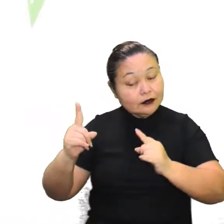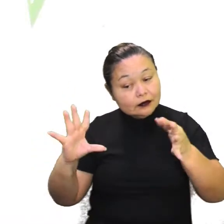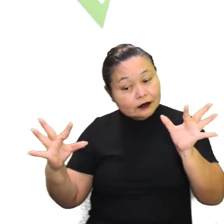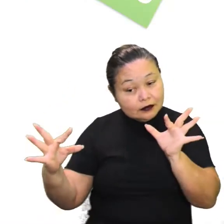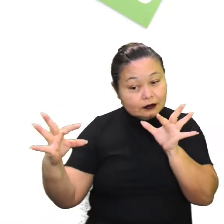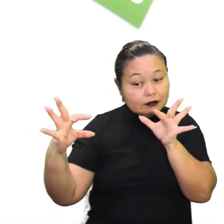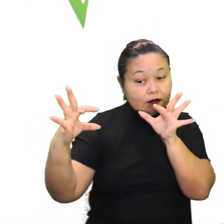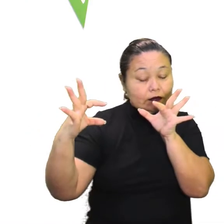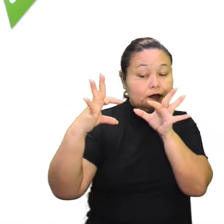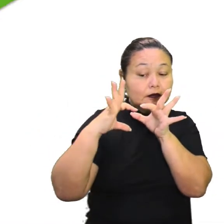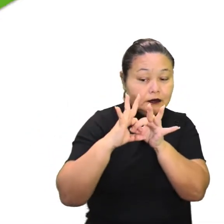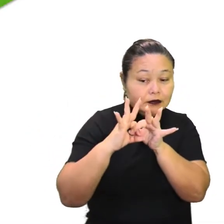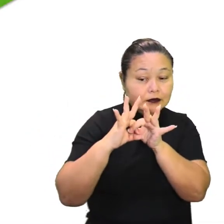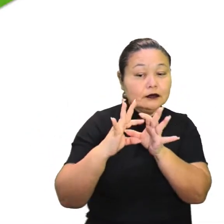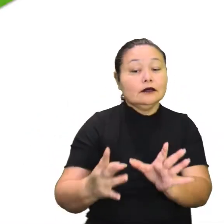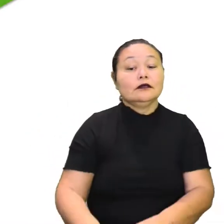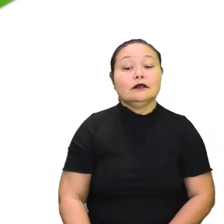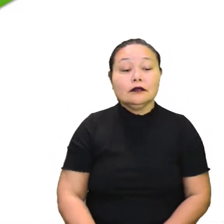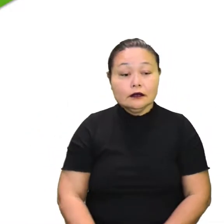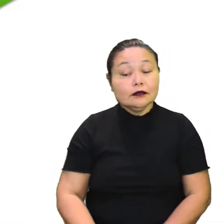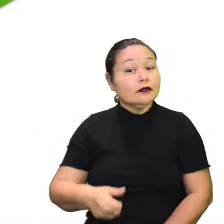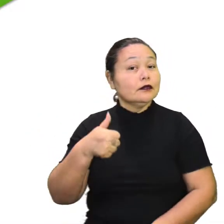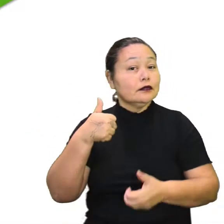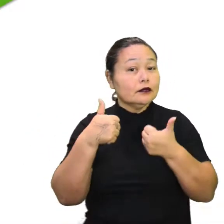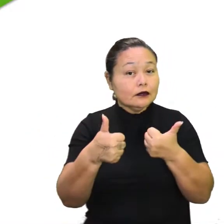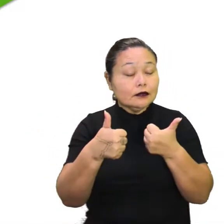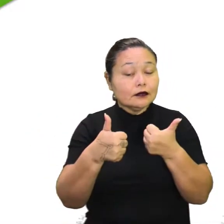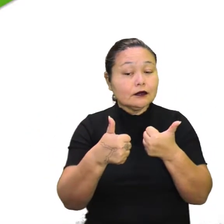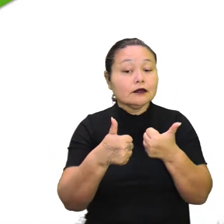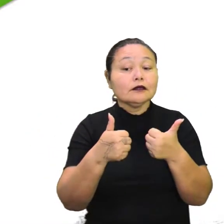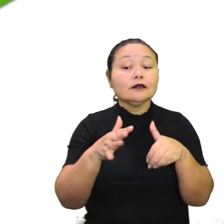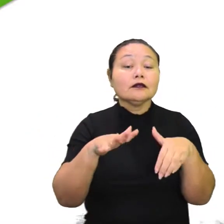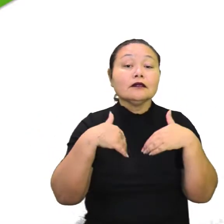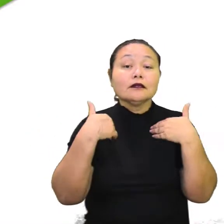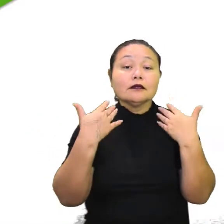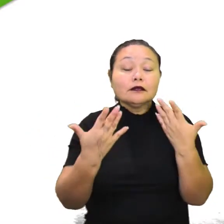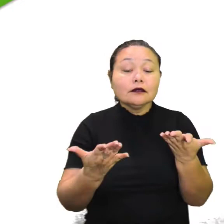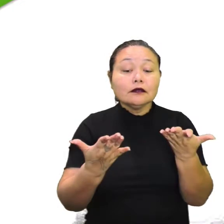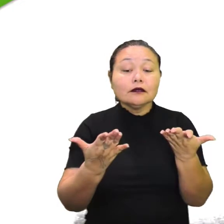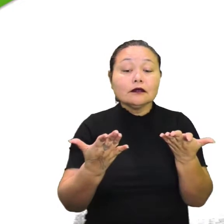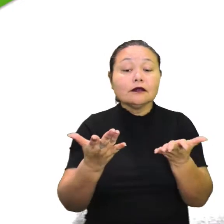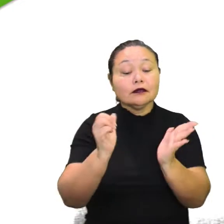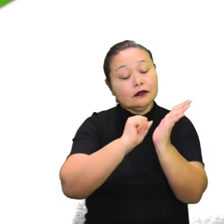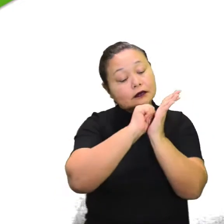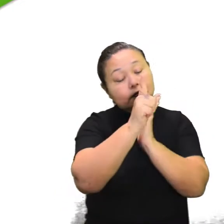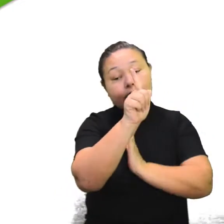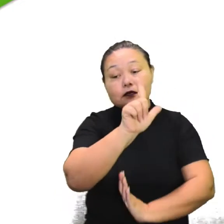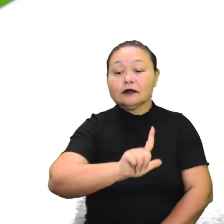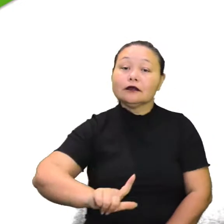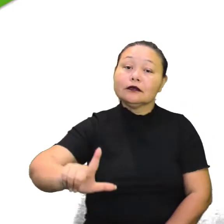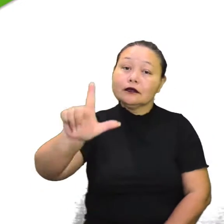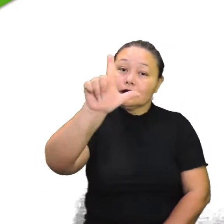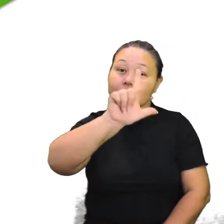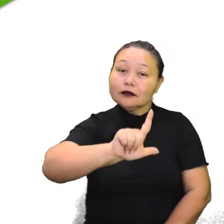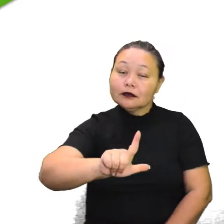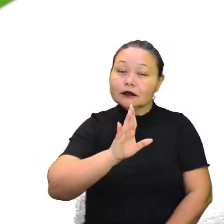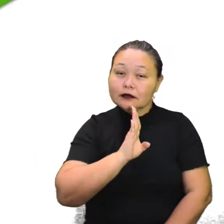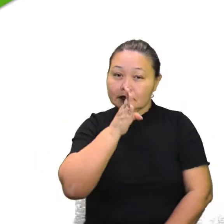estão intrinsecamente ligados, beleza? E assim, nós vamos para os gêneros